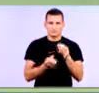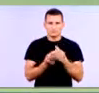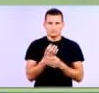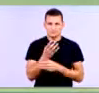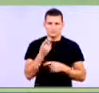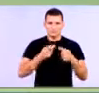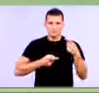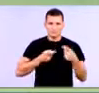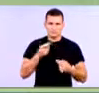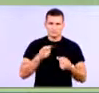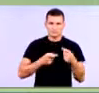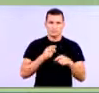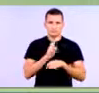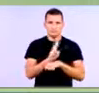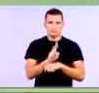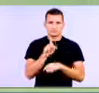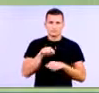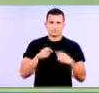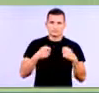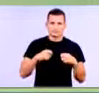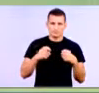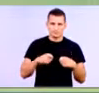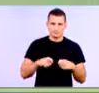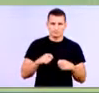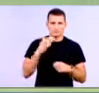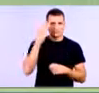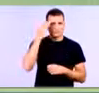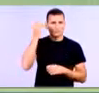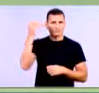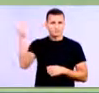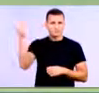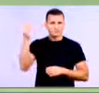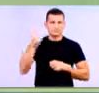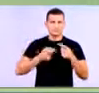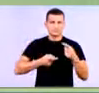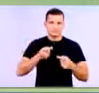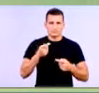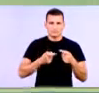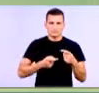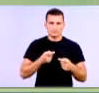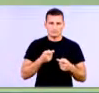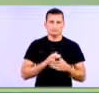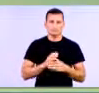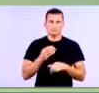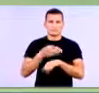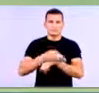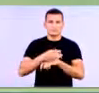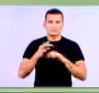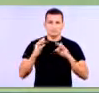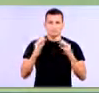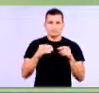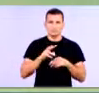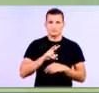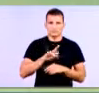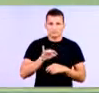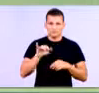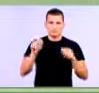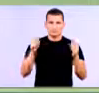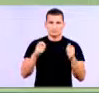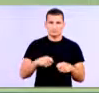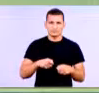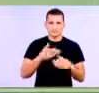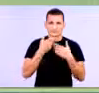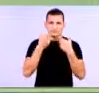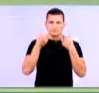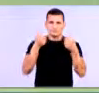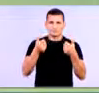segurança faz-se necessário para o sucesso da política. Com o envolvimento de todos, vai possibilitar uma